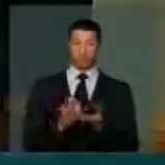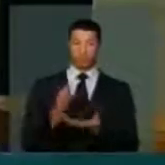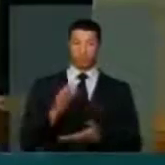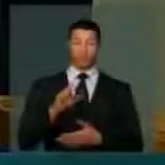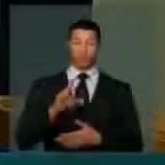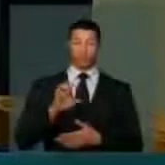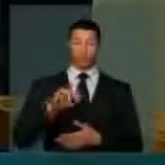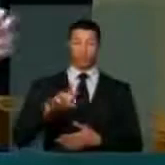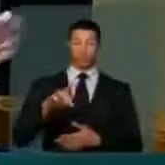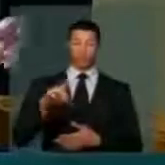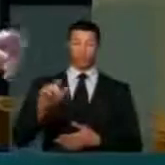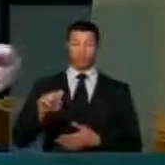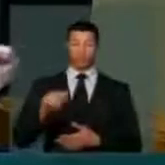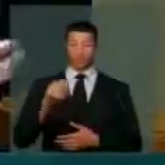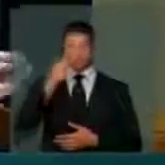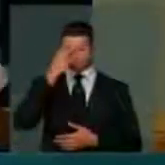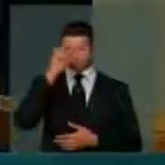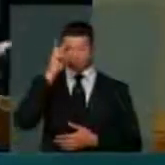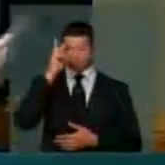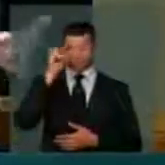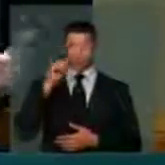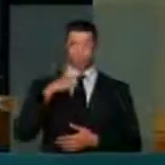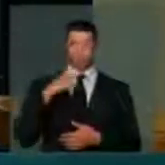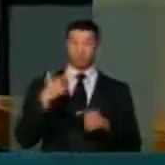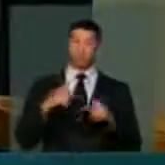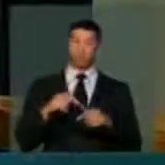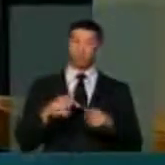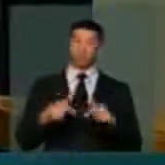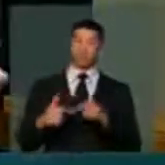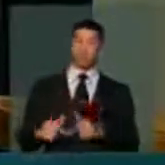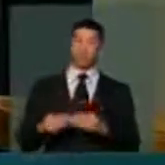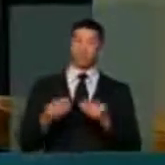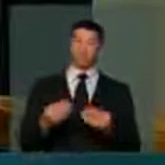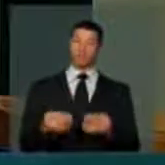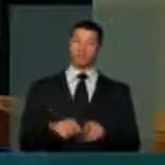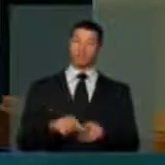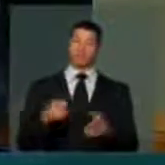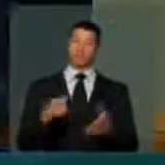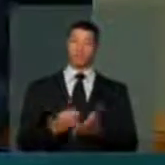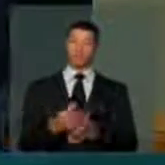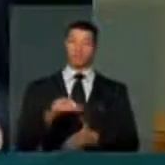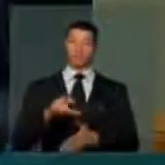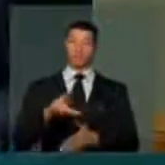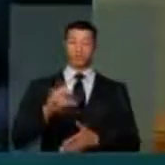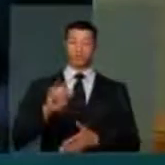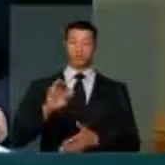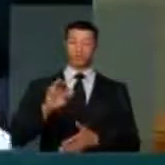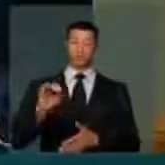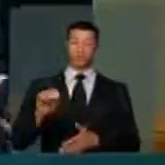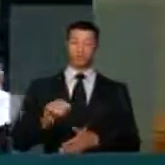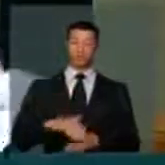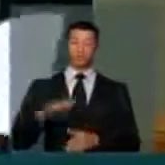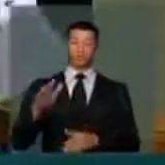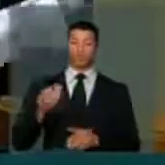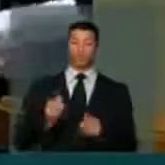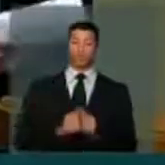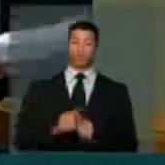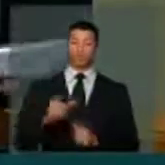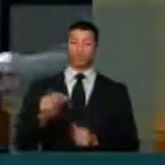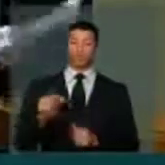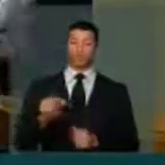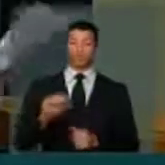geram renda, as empresas que geram emprego e que estão pagando um custo muito alto. E aí então, com